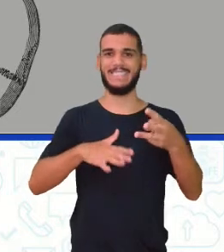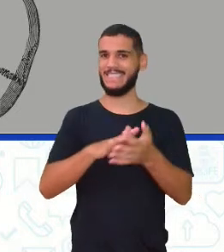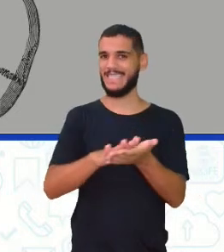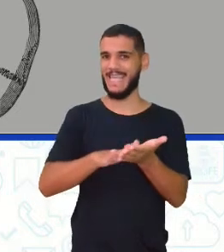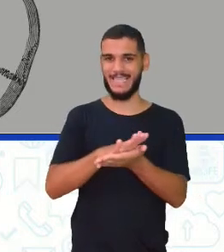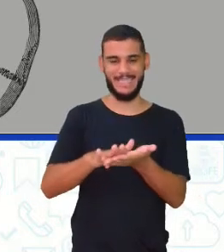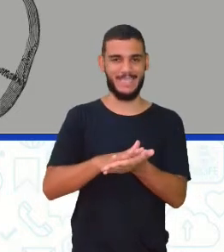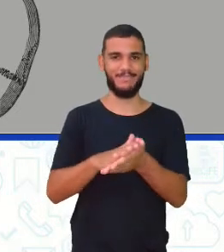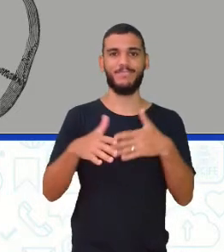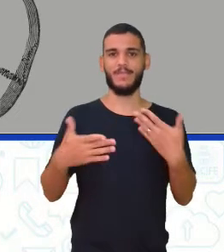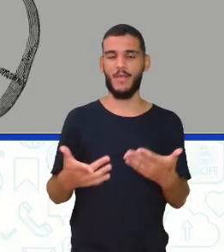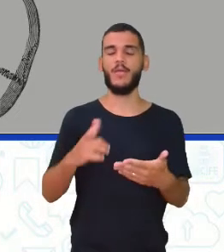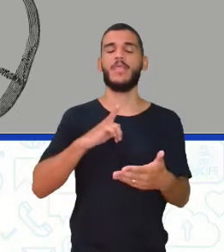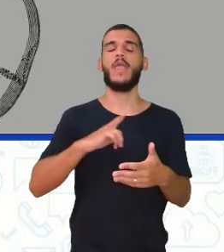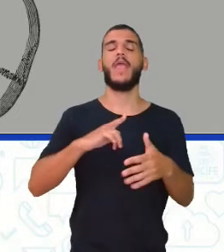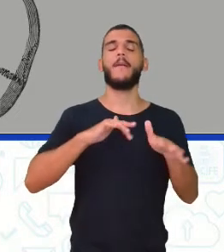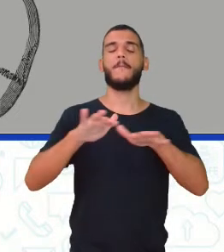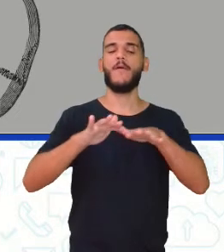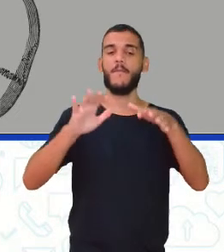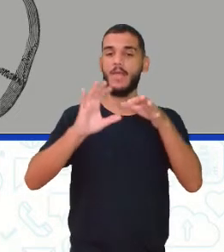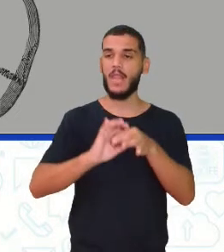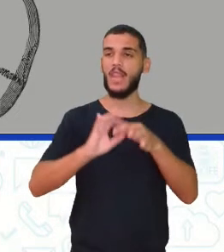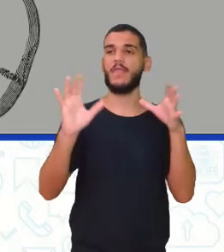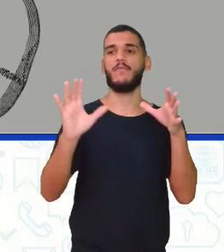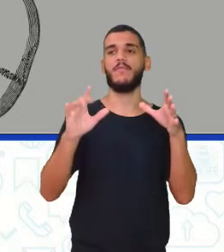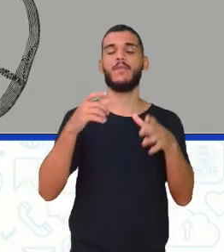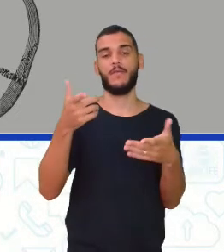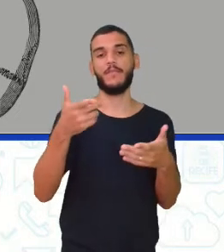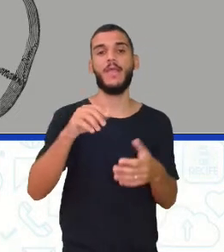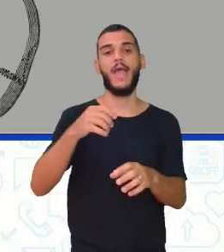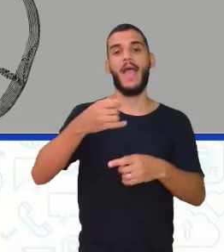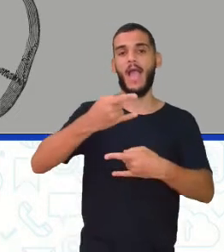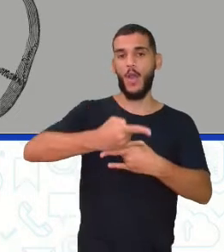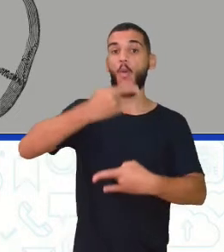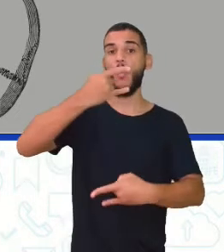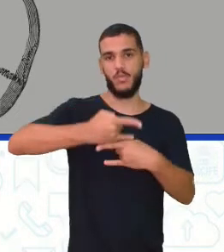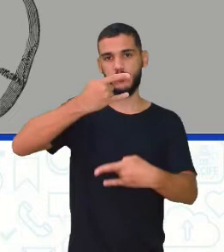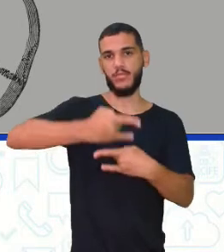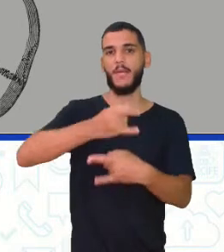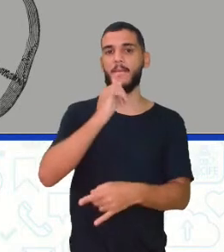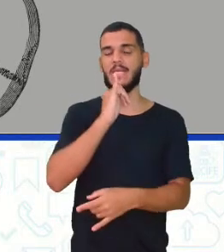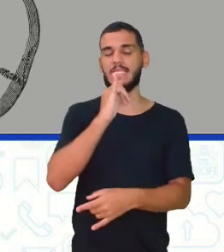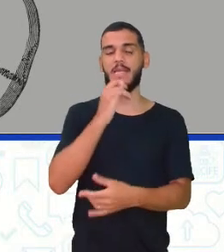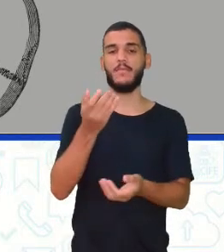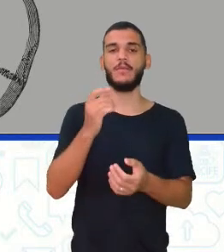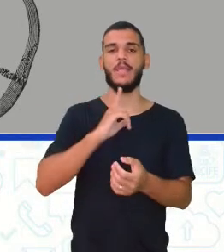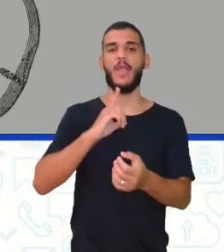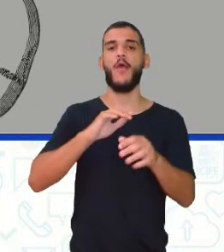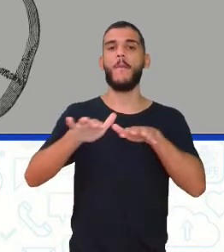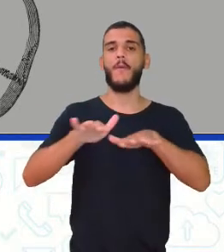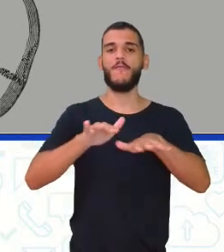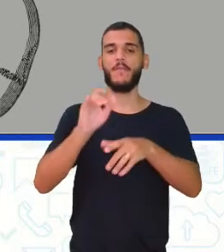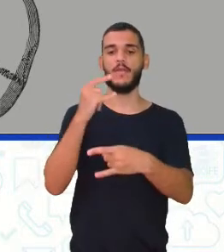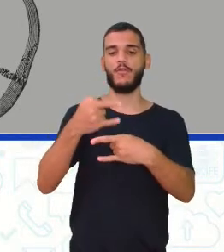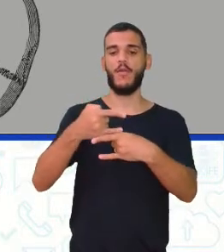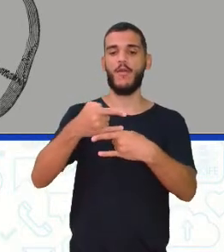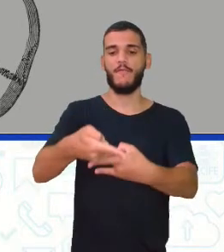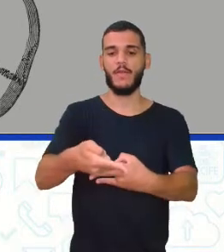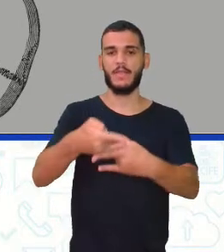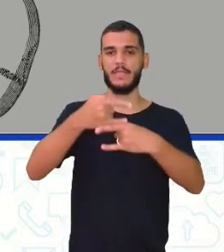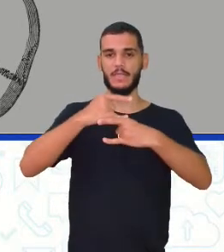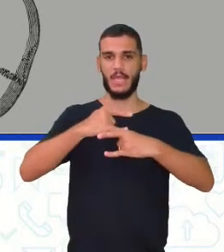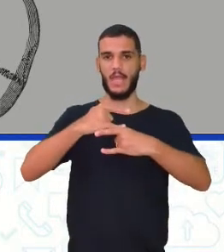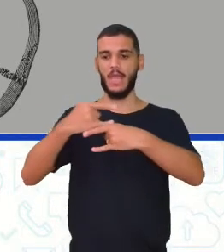livre. Os semimóveis, a questão da coluna, né, que faz um movimento para frente, para trás, para os lados, mas são